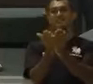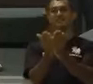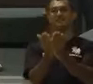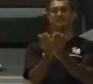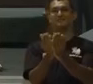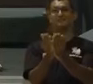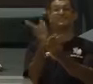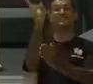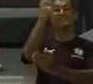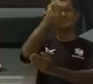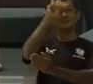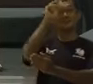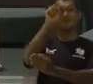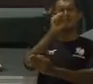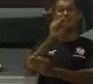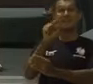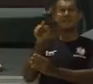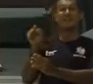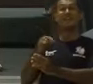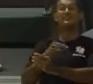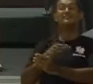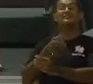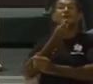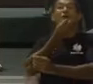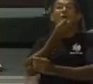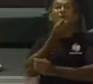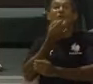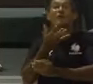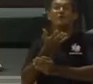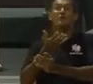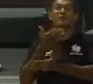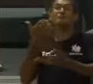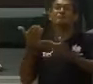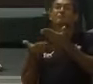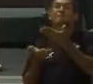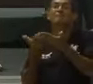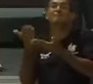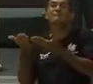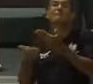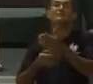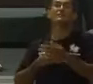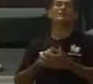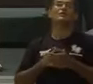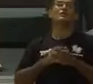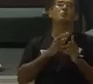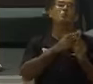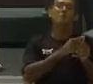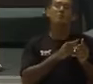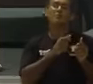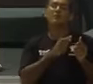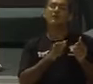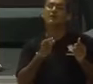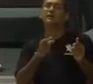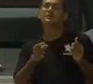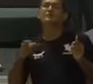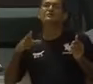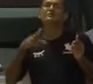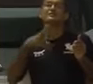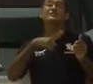que lembraram dele, que foram generosos, bondosos com ele, e que nos momentos de